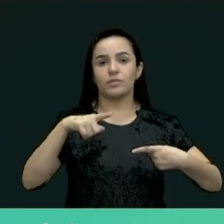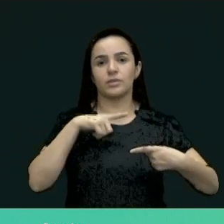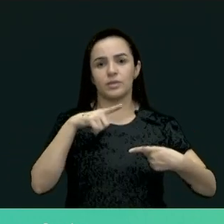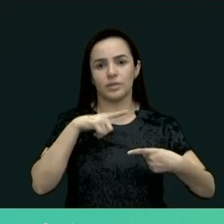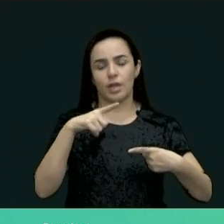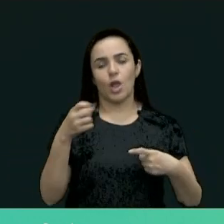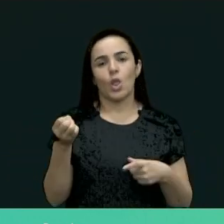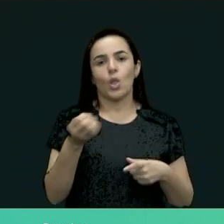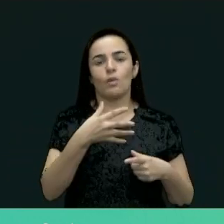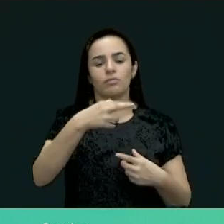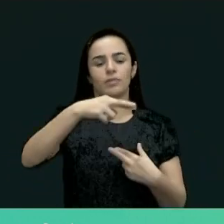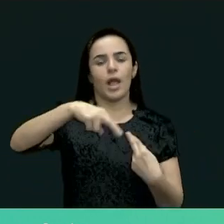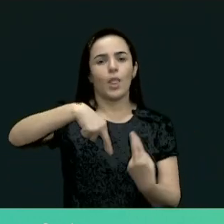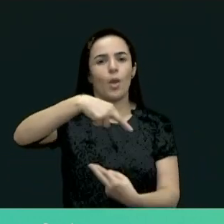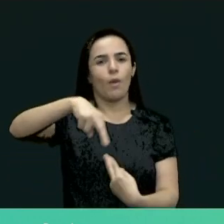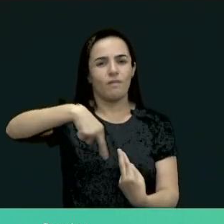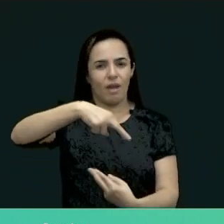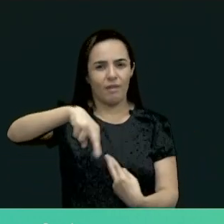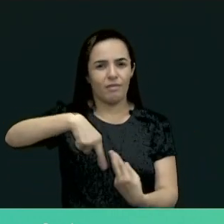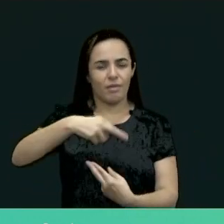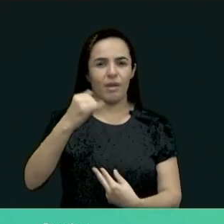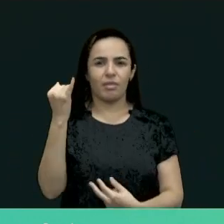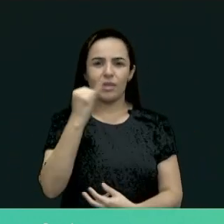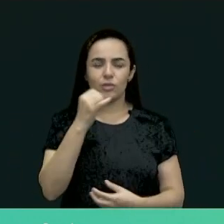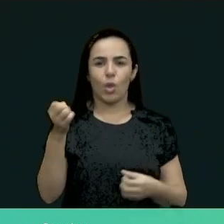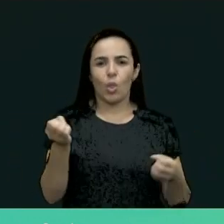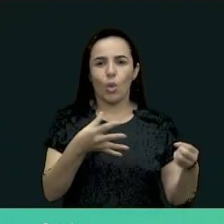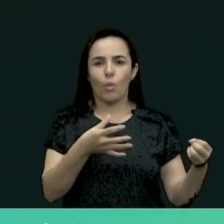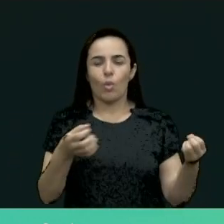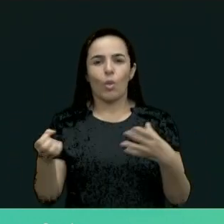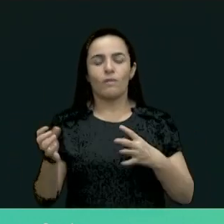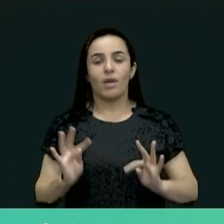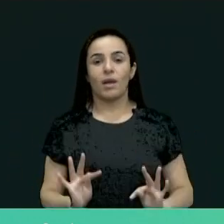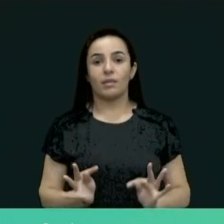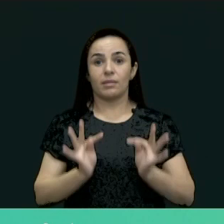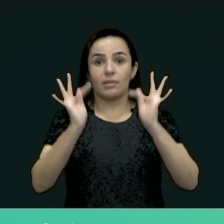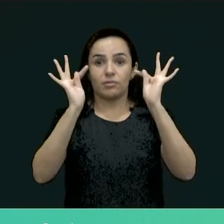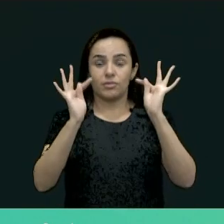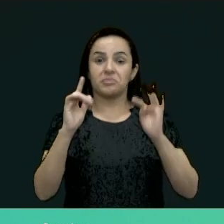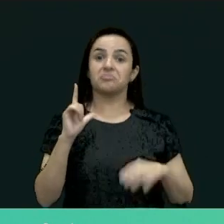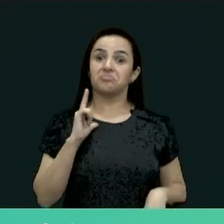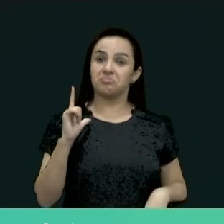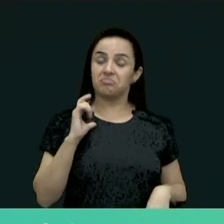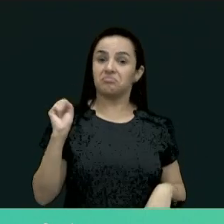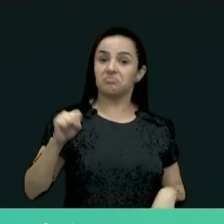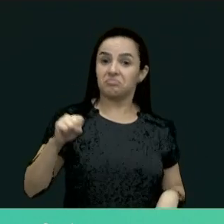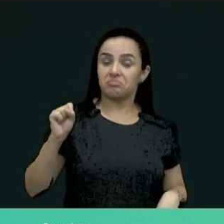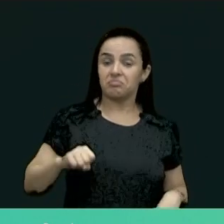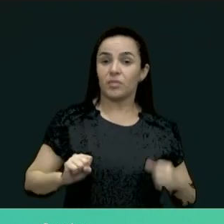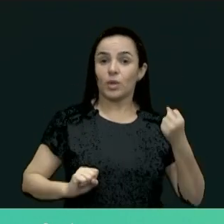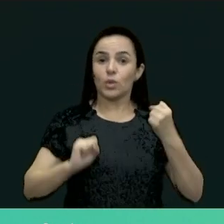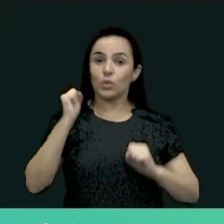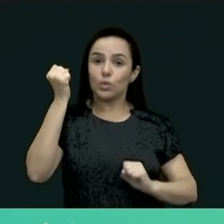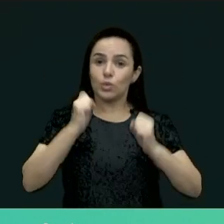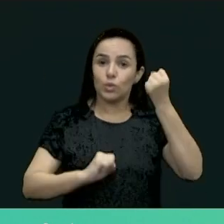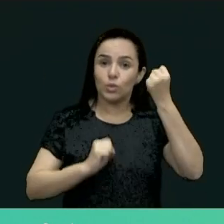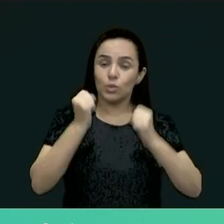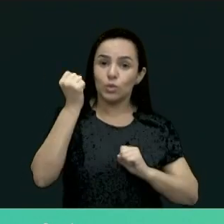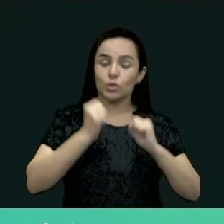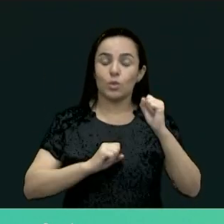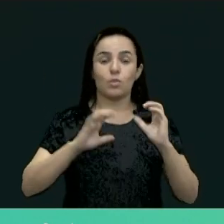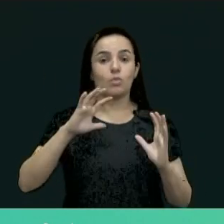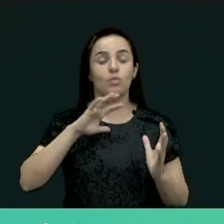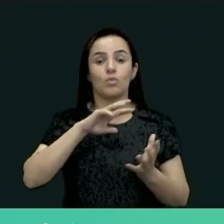recursos renováveis, dada a inovação tecnológica que tem ocorrido na indústria de renováveis